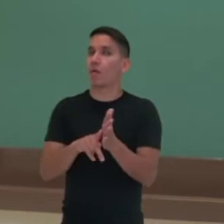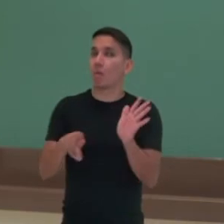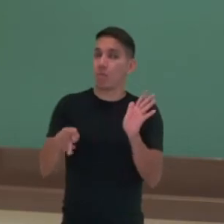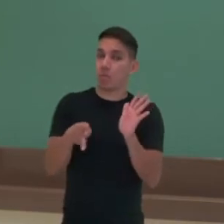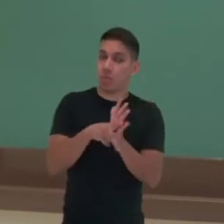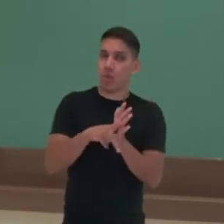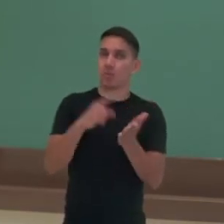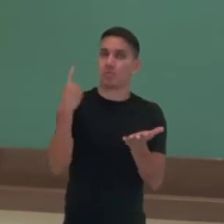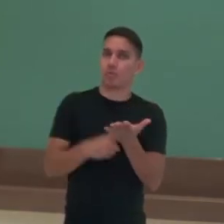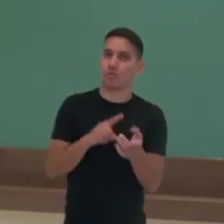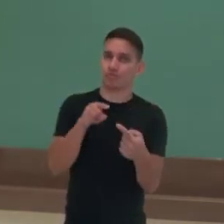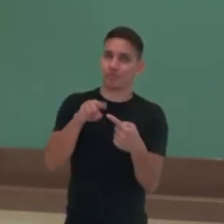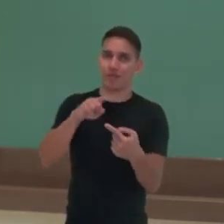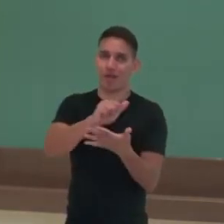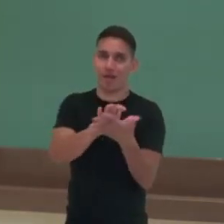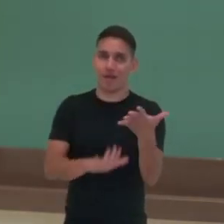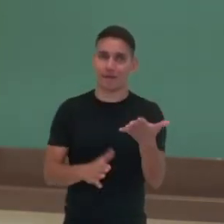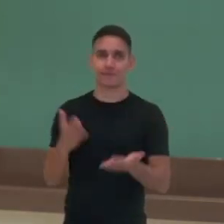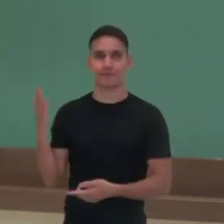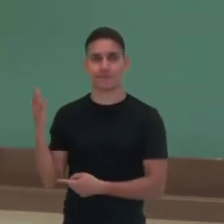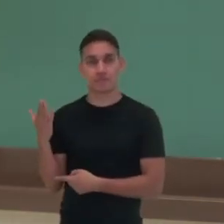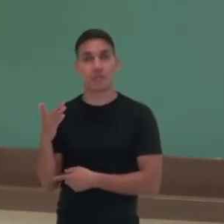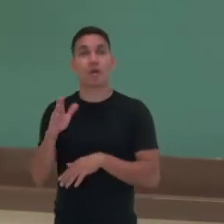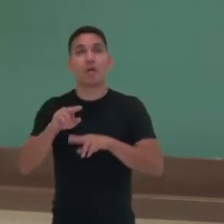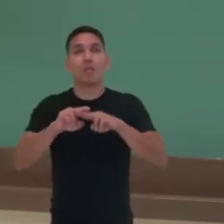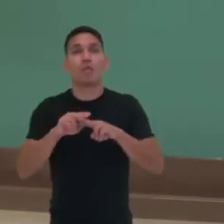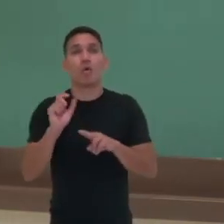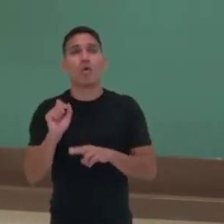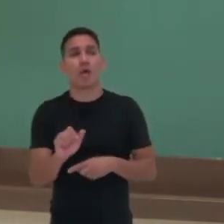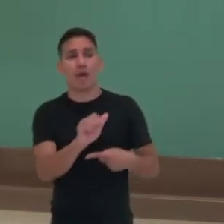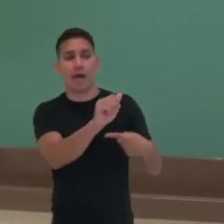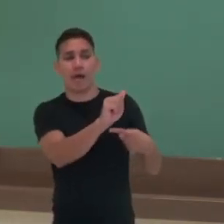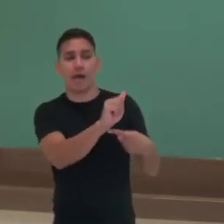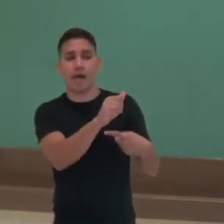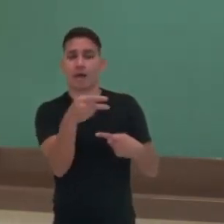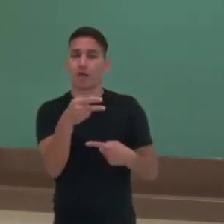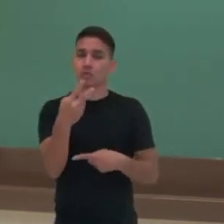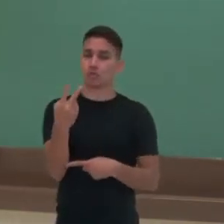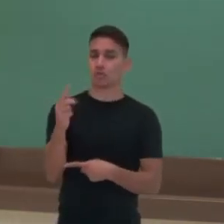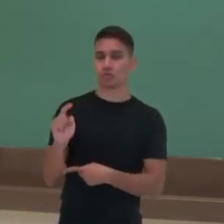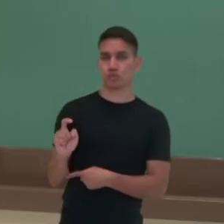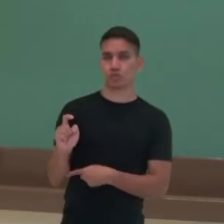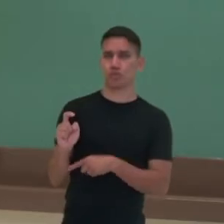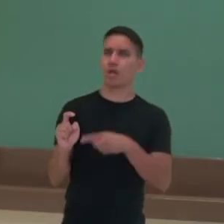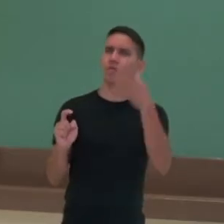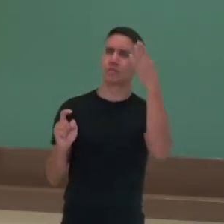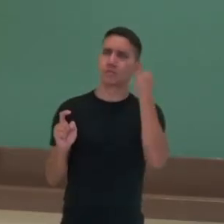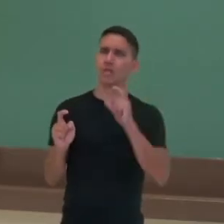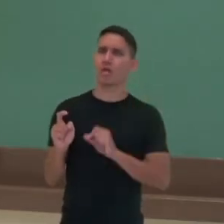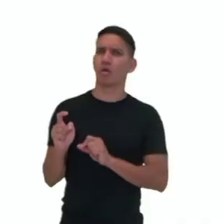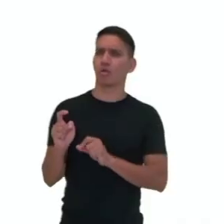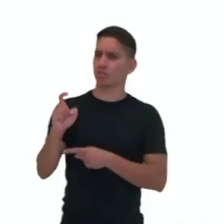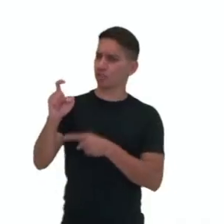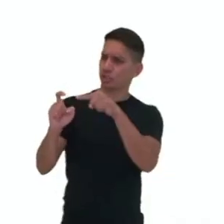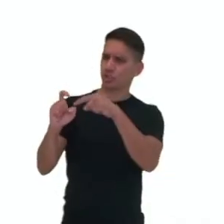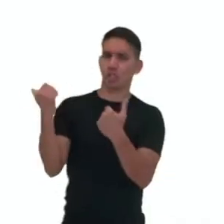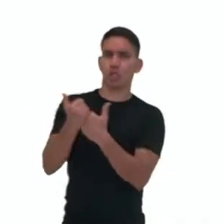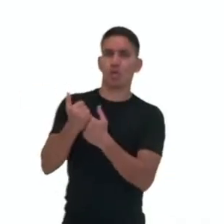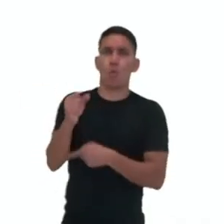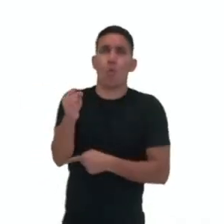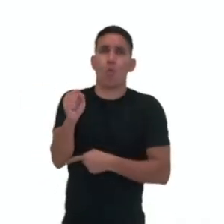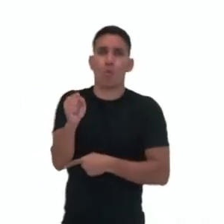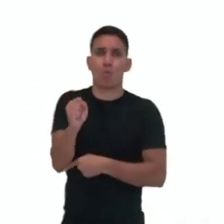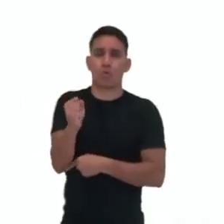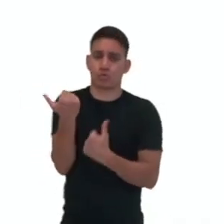é o intuito do exercício, né? Então, A é igual a 2x. Já que a gente sabe que x vale 8, a gente substitui o